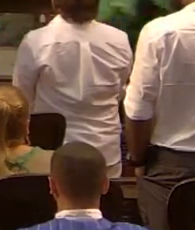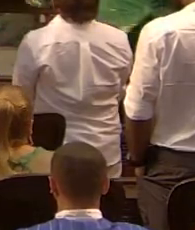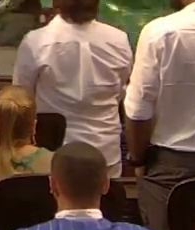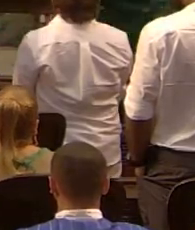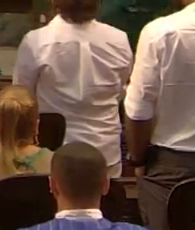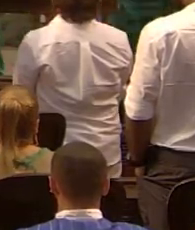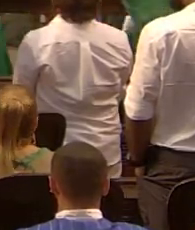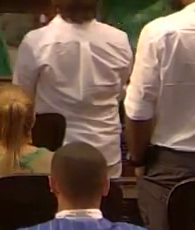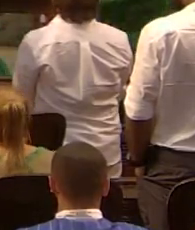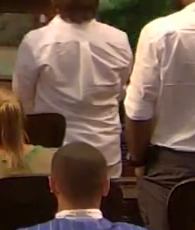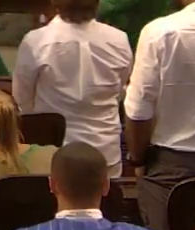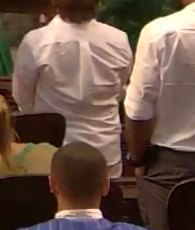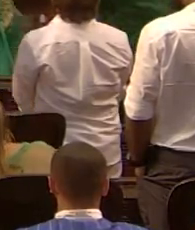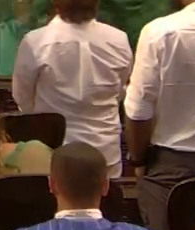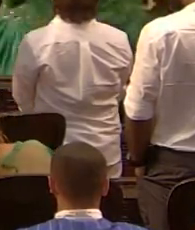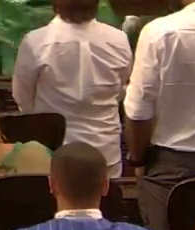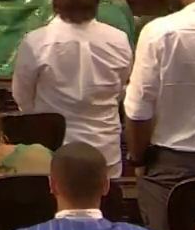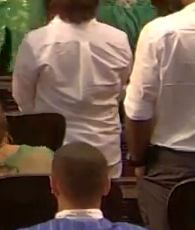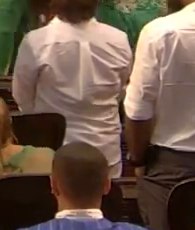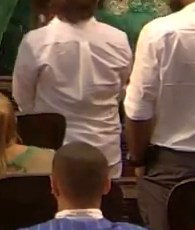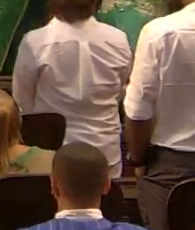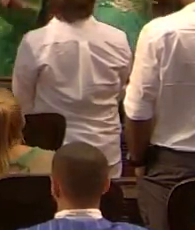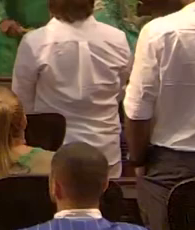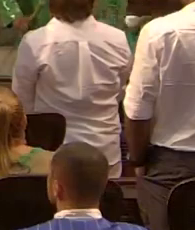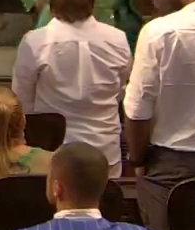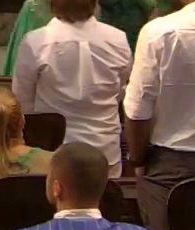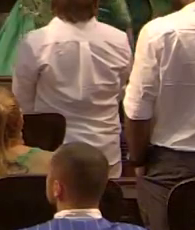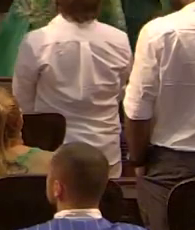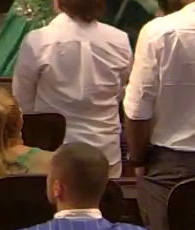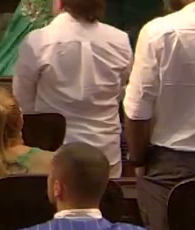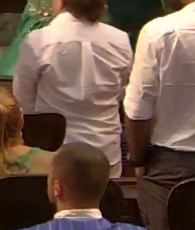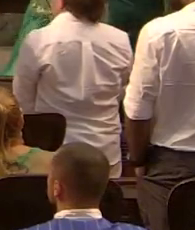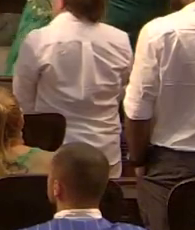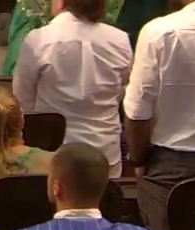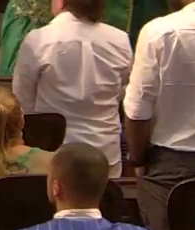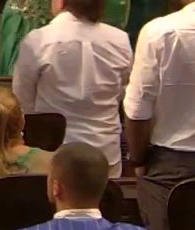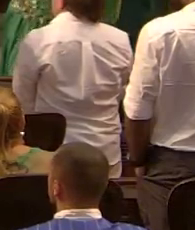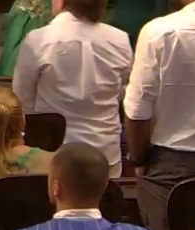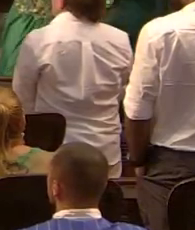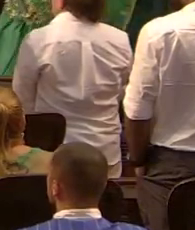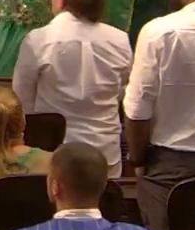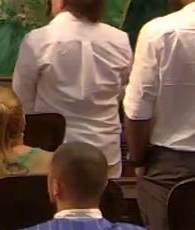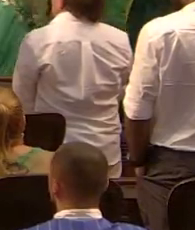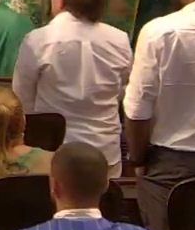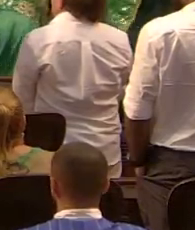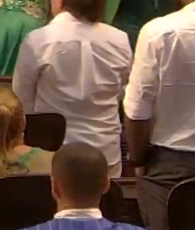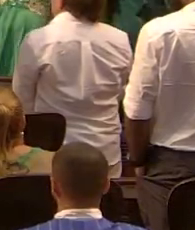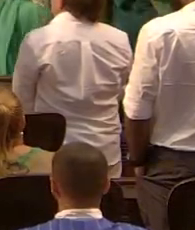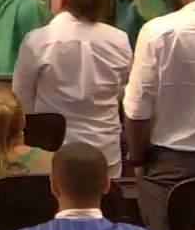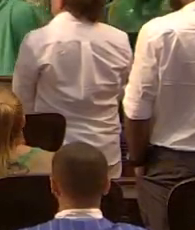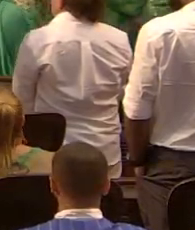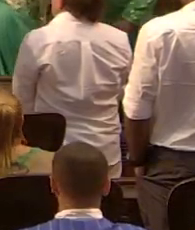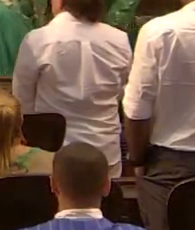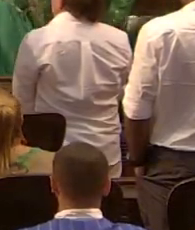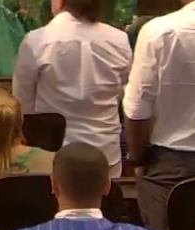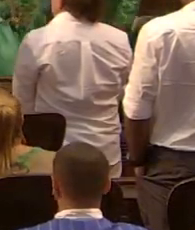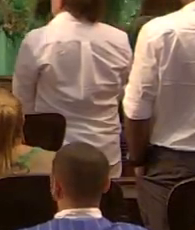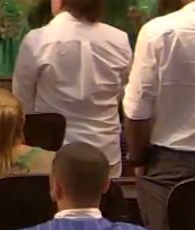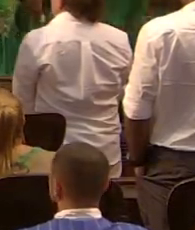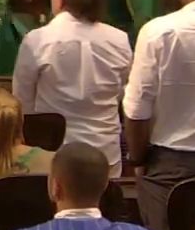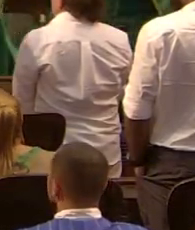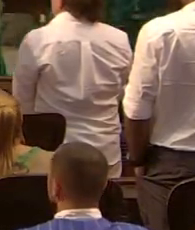Solta a justiça e chamou seja juiz. Olha daqui a cega em minha resistência, barra feliz. Mira é a favor do pilão.